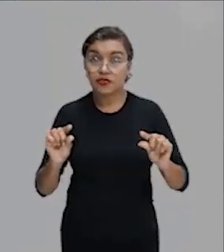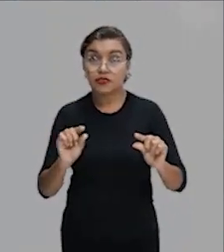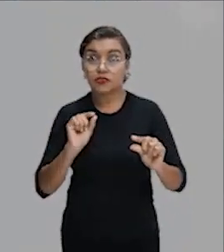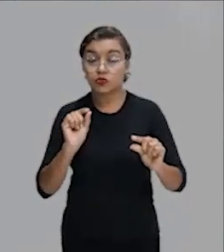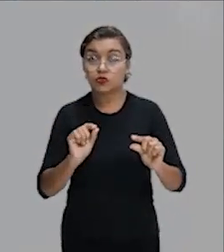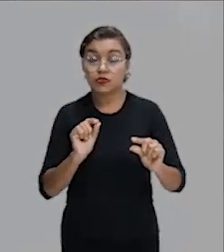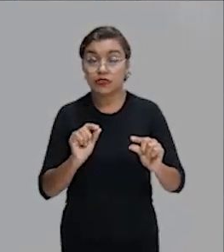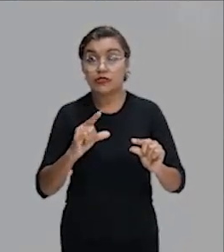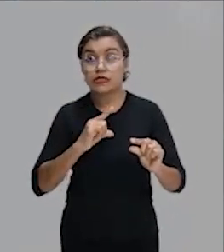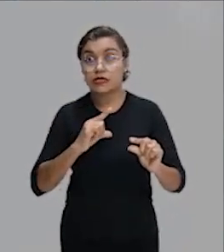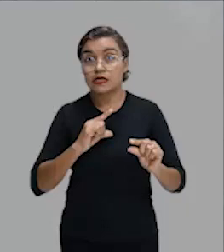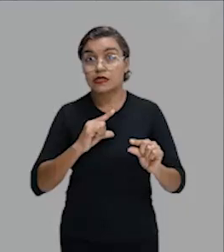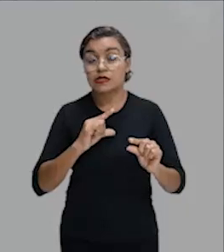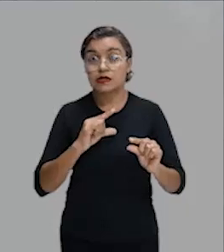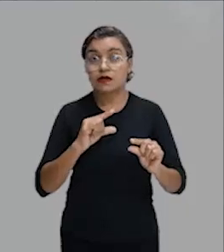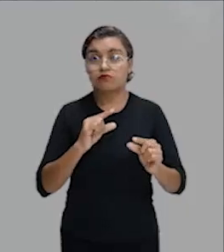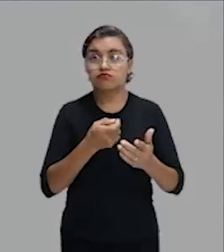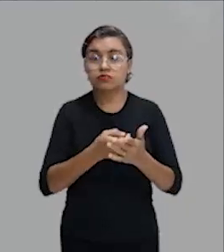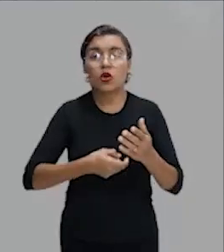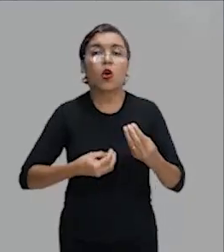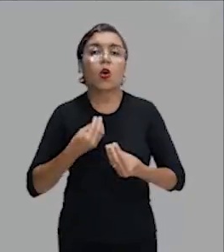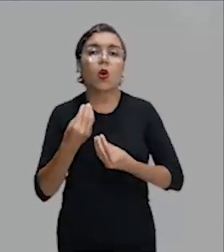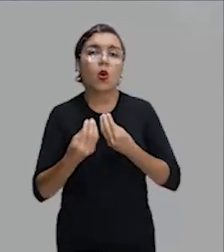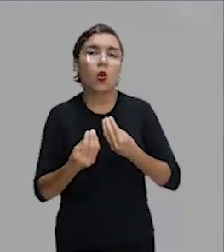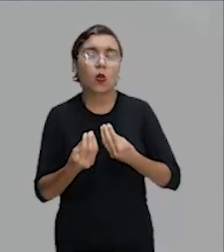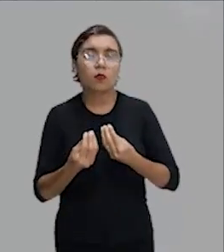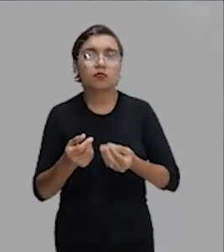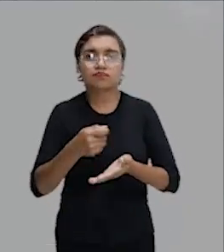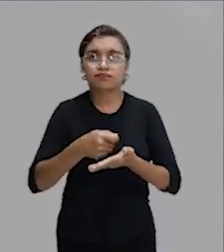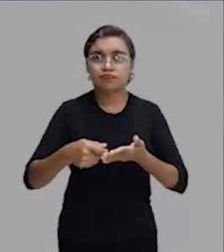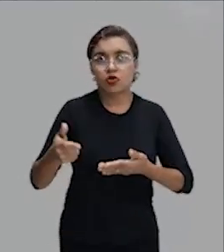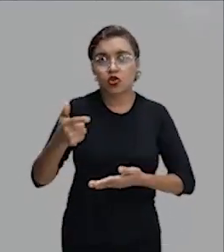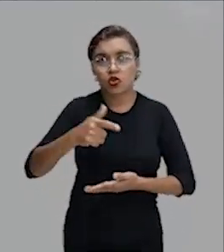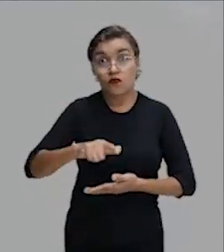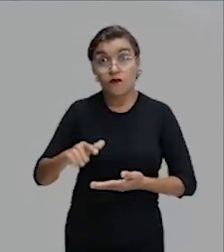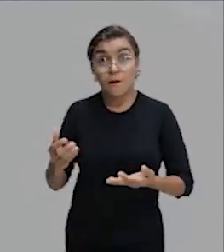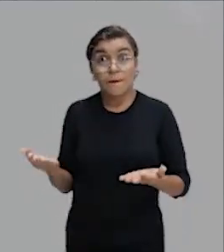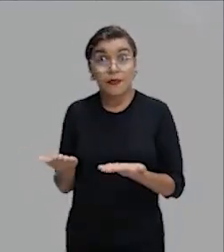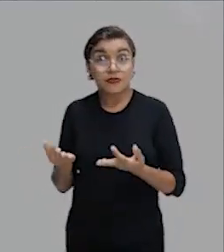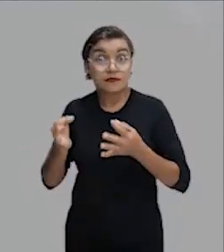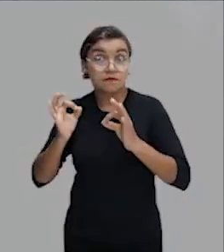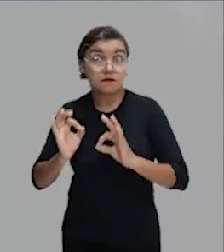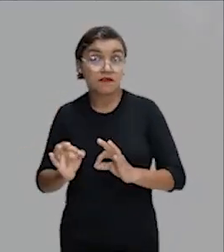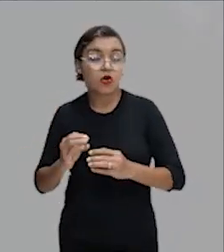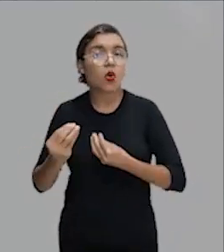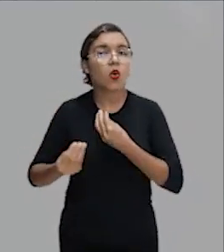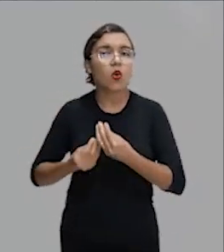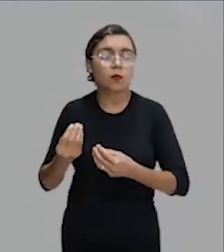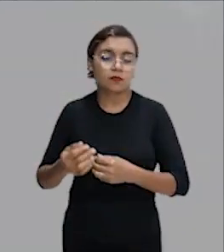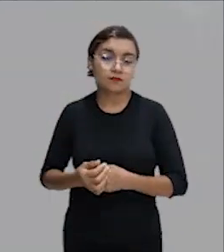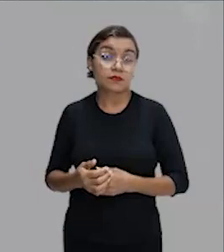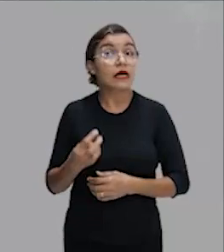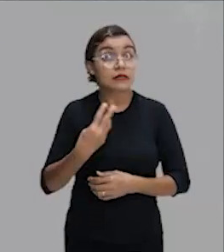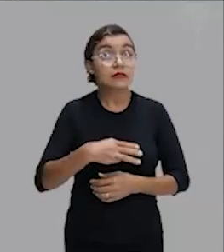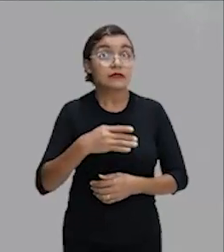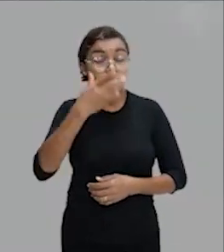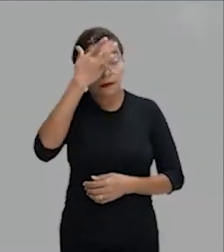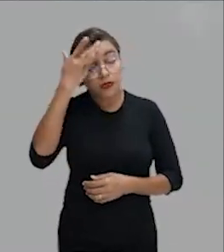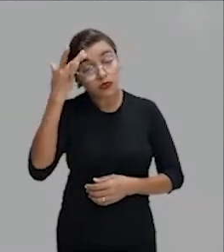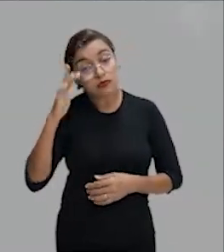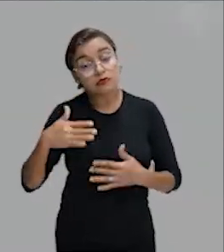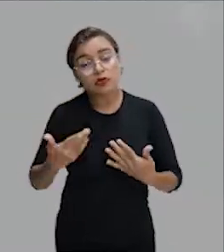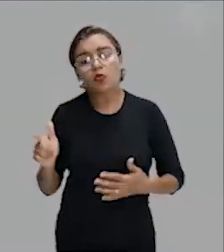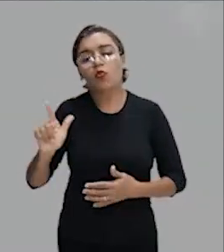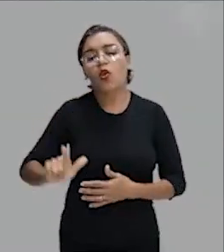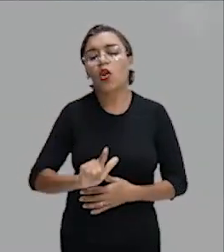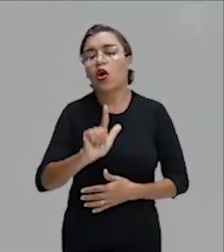retirada de um texto, como é que ela ficaria se ela fosse reescrita com o presente perfeito? It está na terceira pessoa. Então,